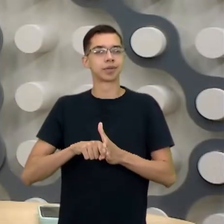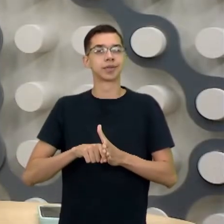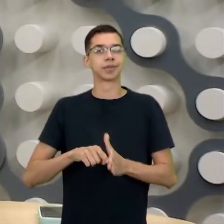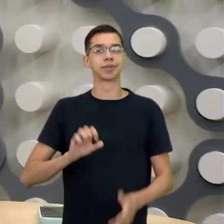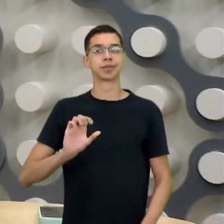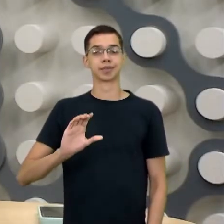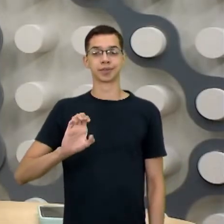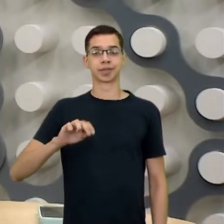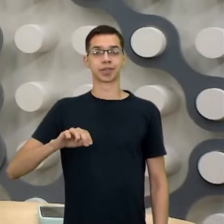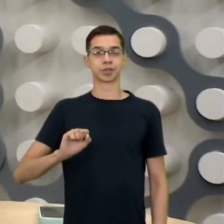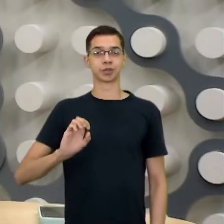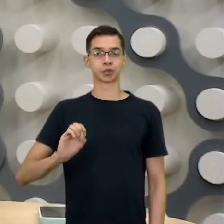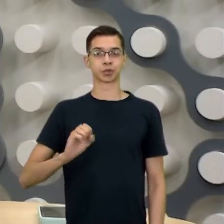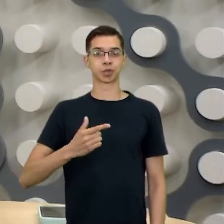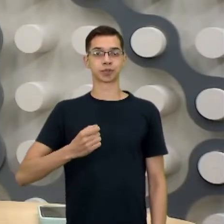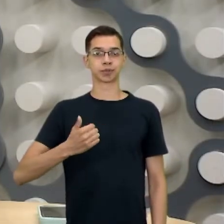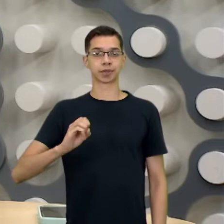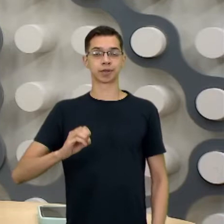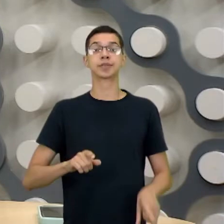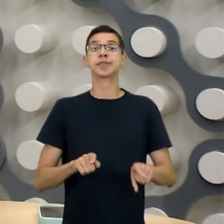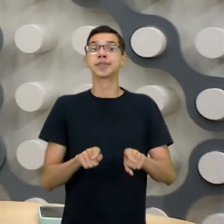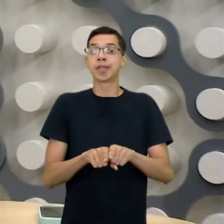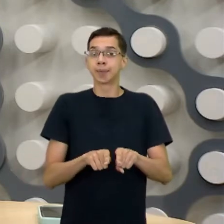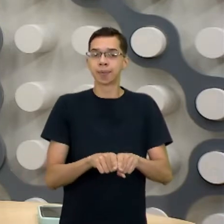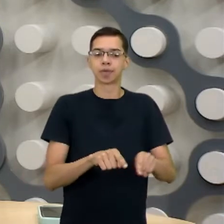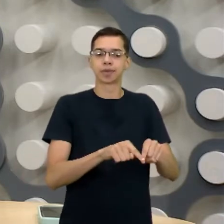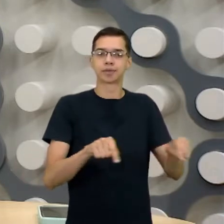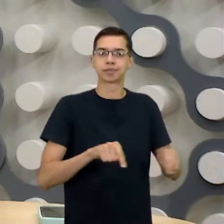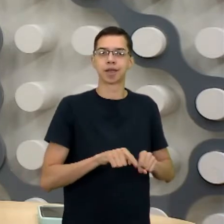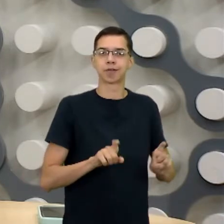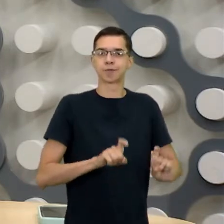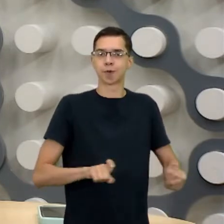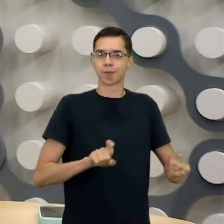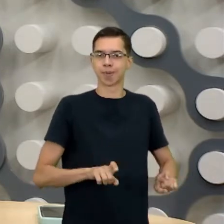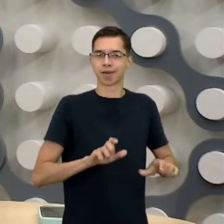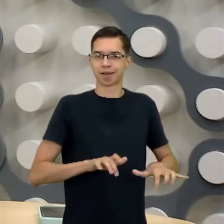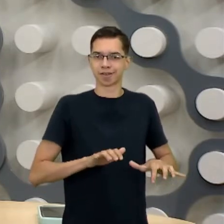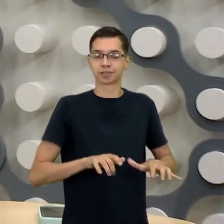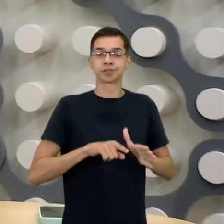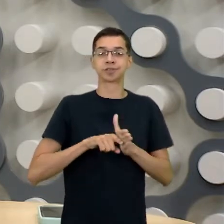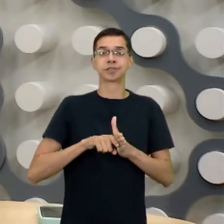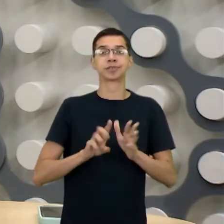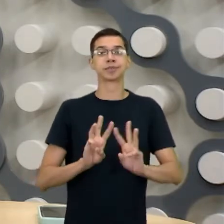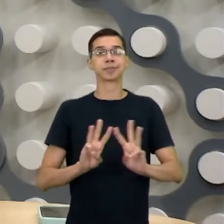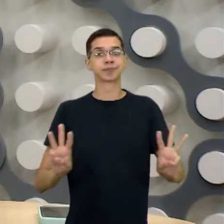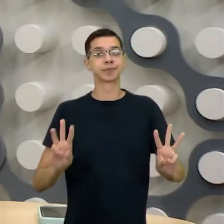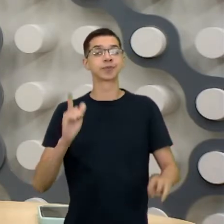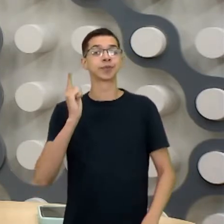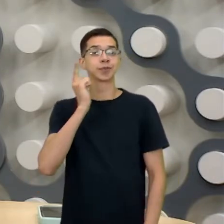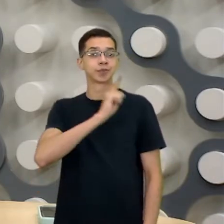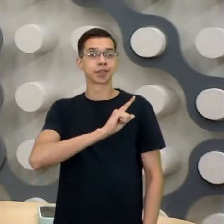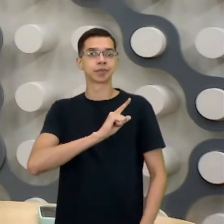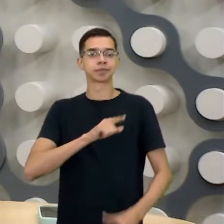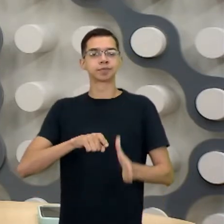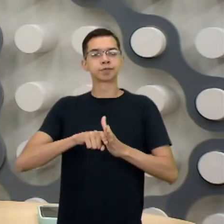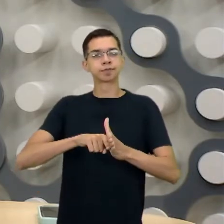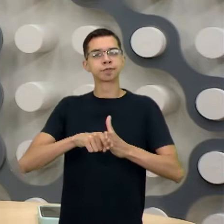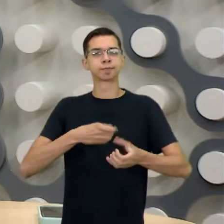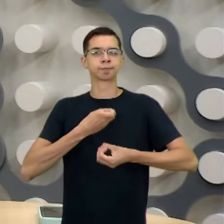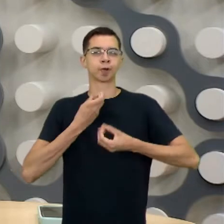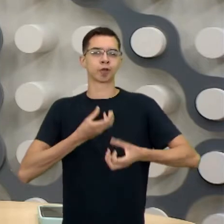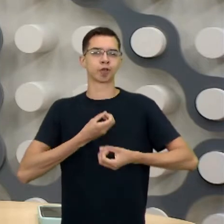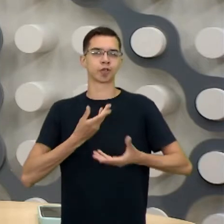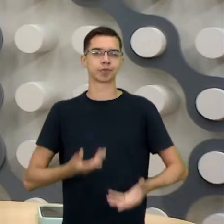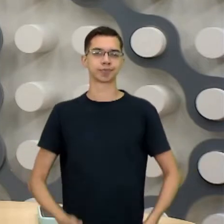alunos numa sala de informática, ele pode estar lá acessando esse site e pesquisando todos esses dados aí, que eu vou